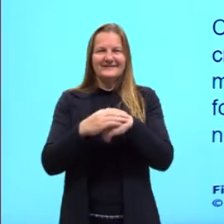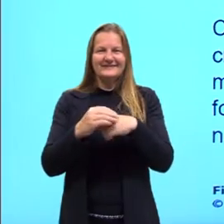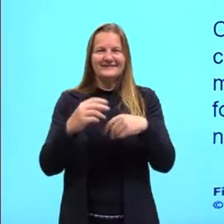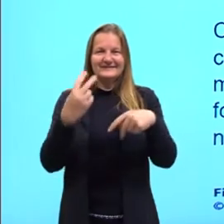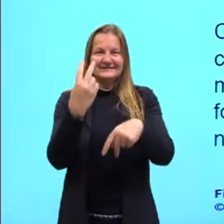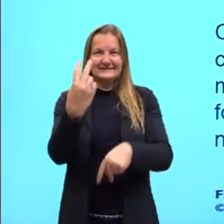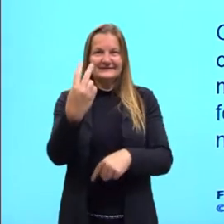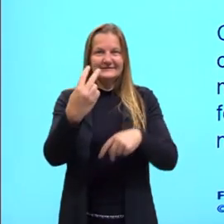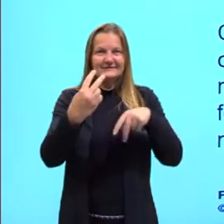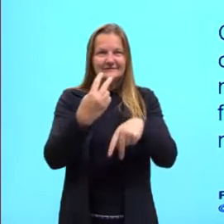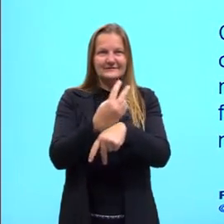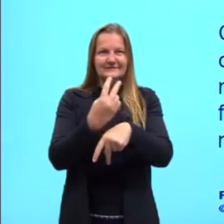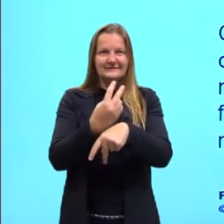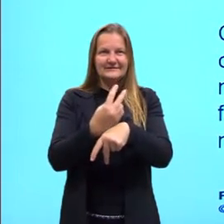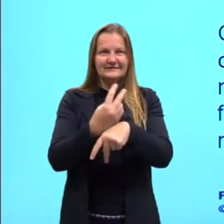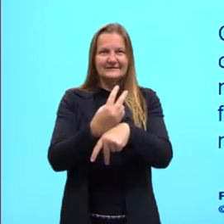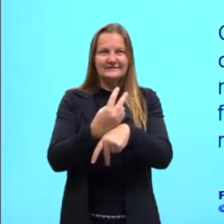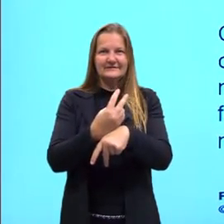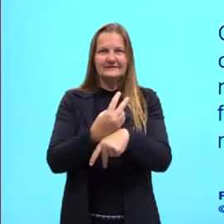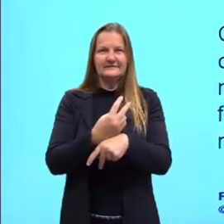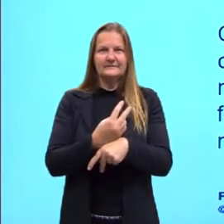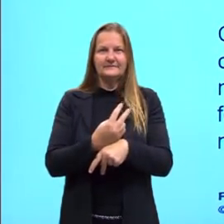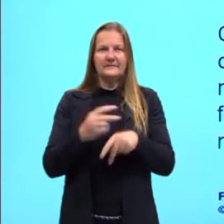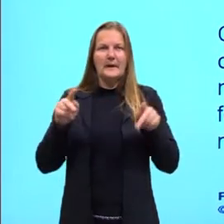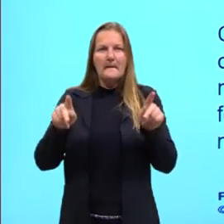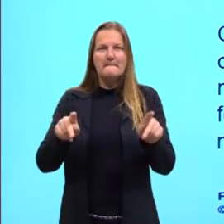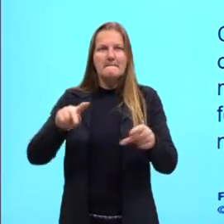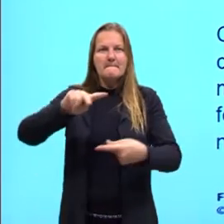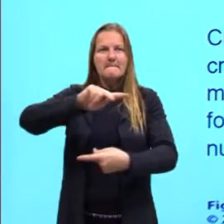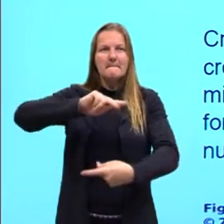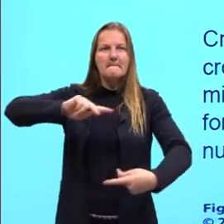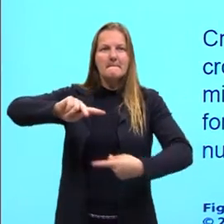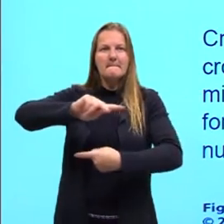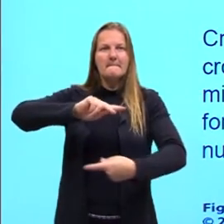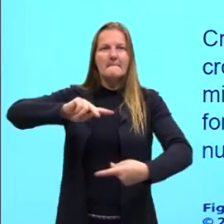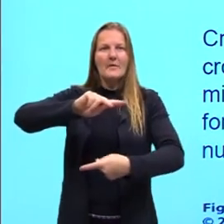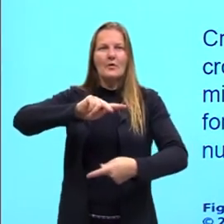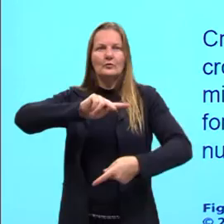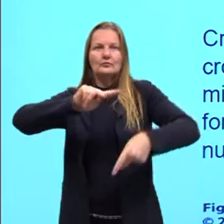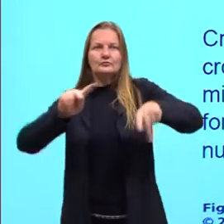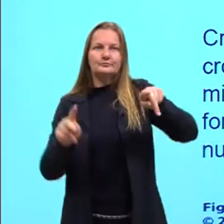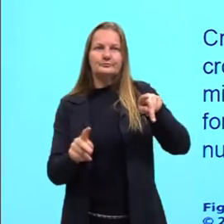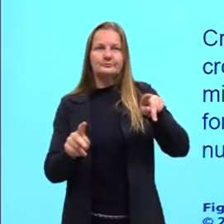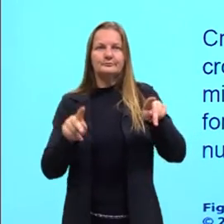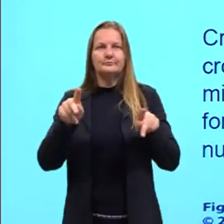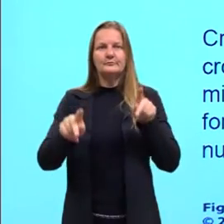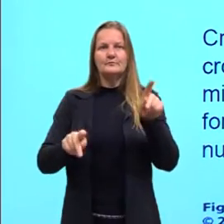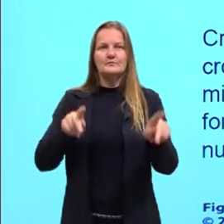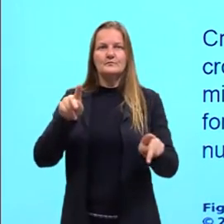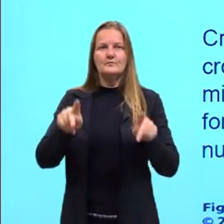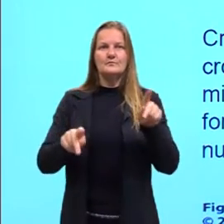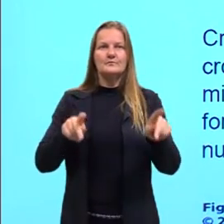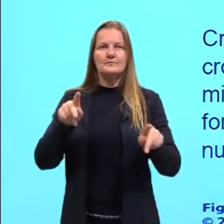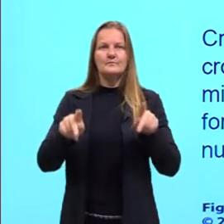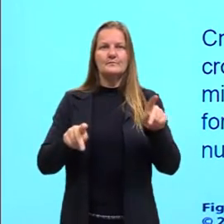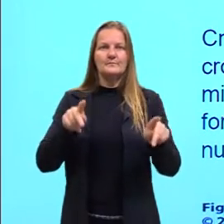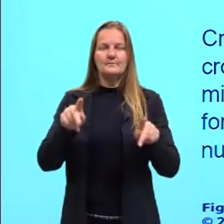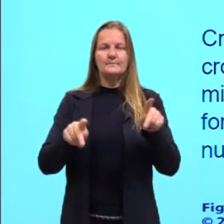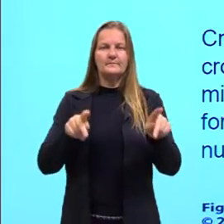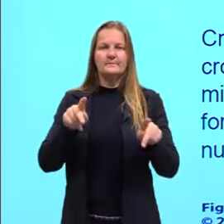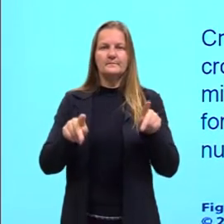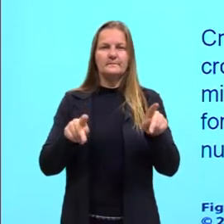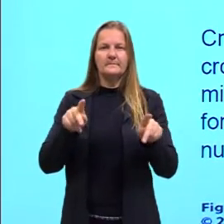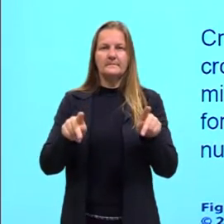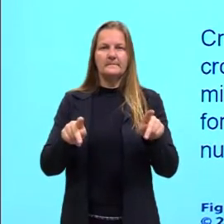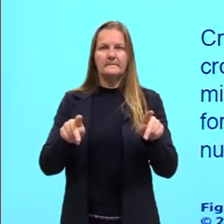mais íntimos né até lá ó ele vai fechar vai prender as cromátides-irmãs para elas não